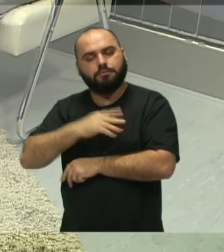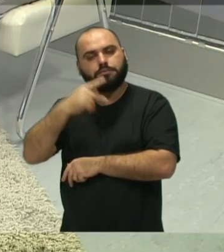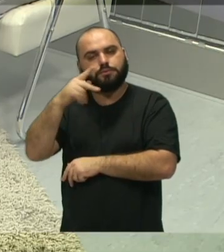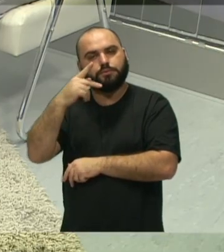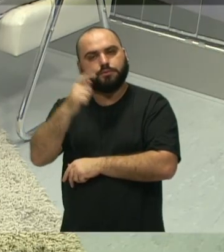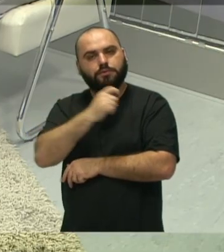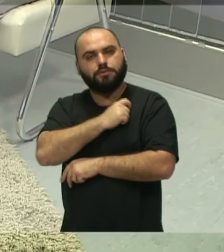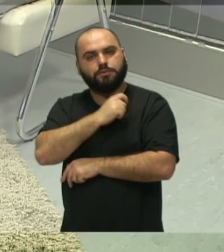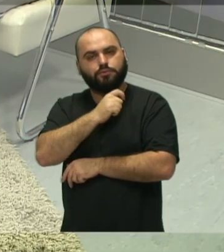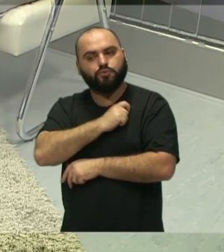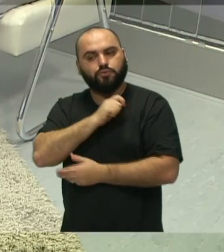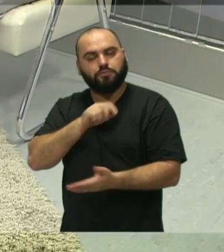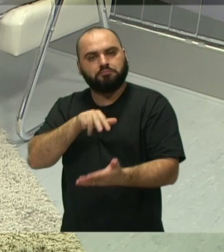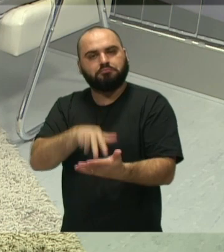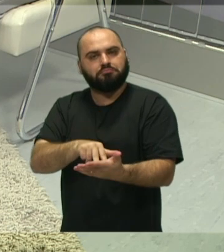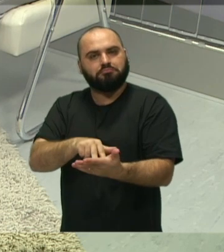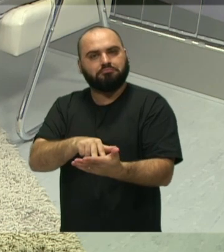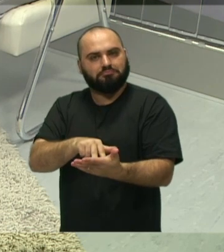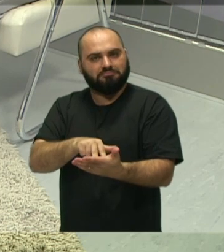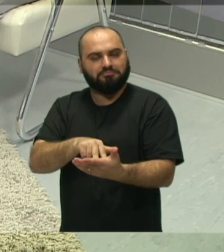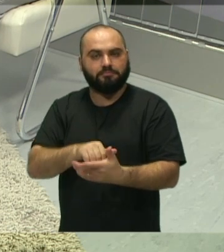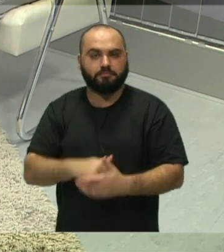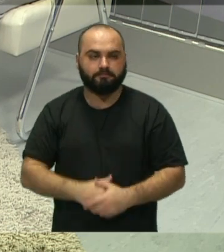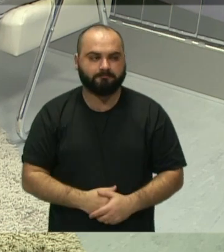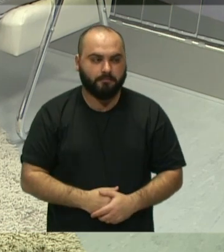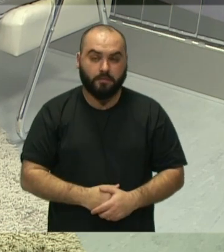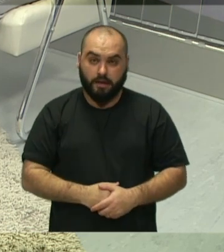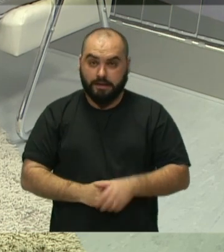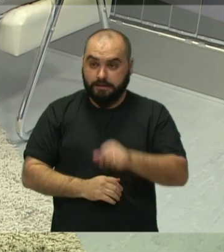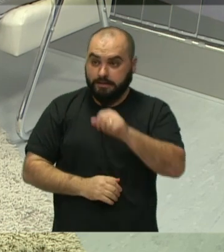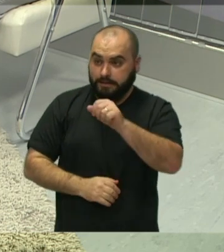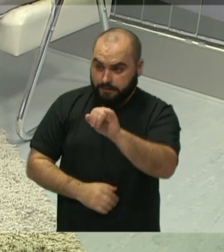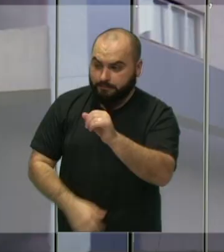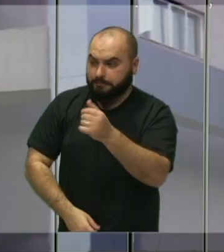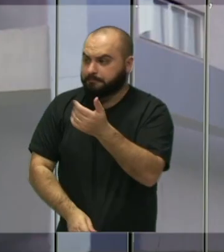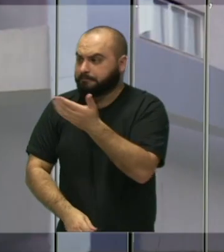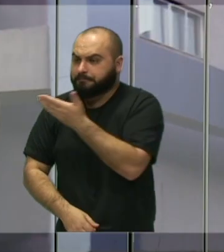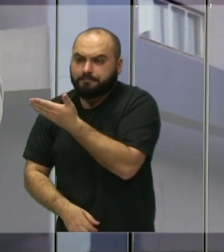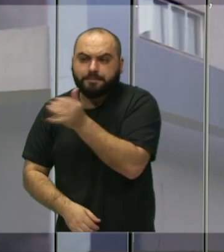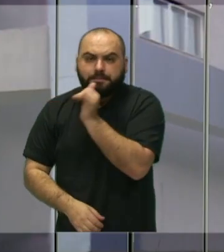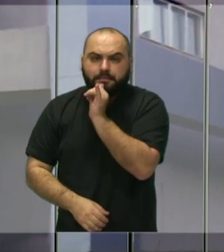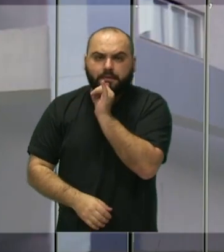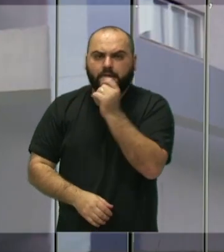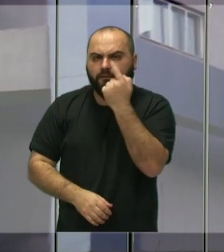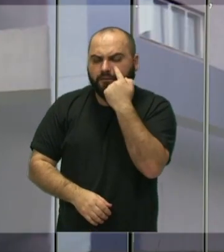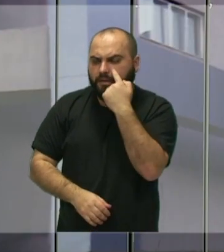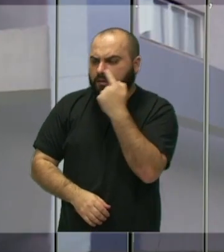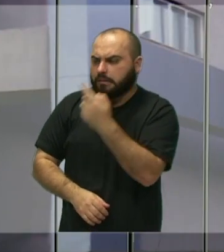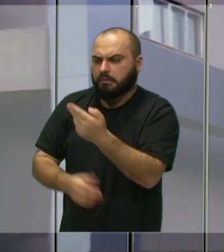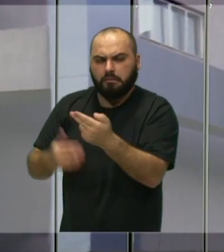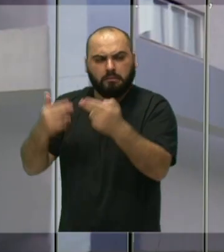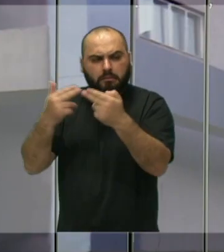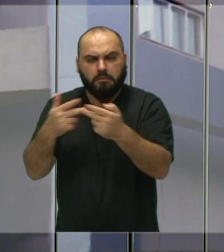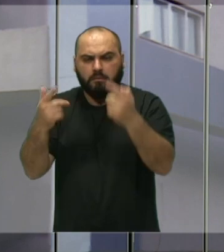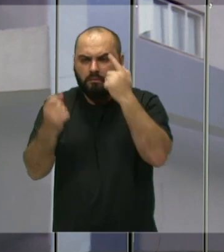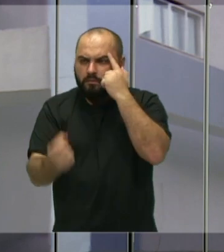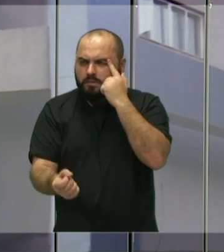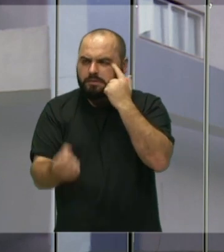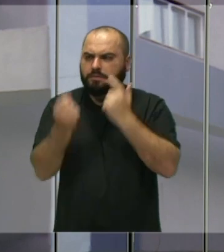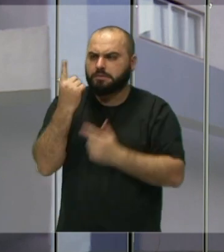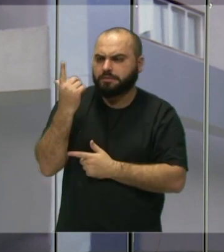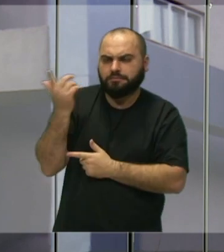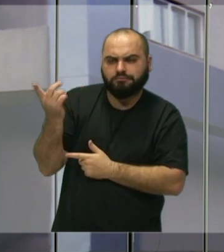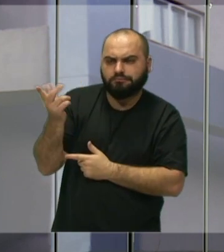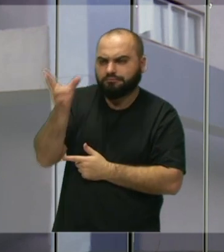dos seus posicionamentos. Quando você vê de uma maneira muito estranha o governo, de